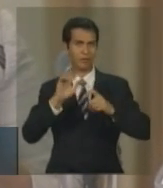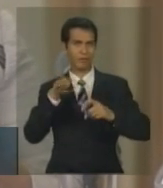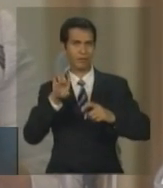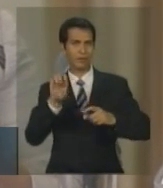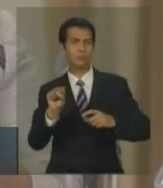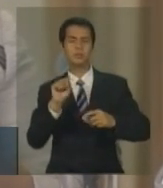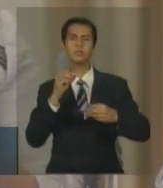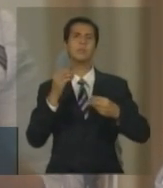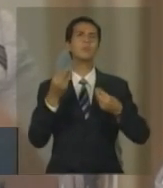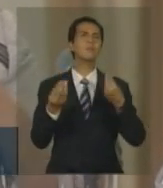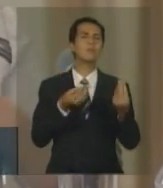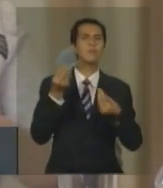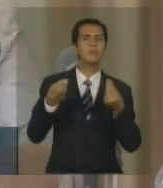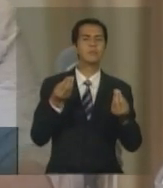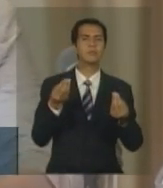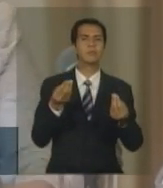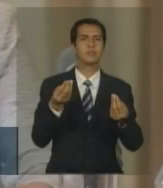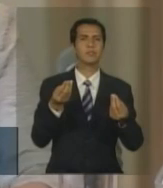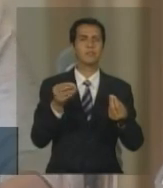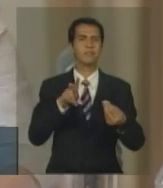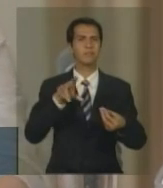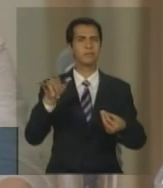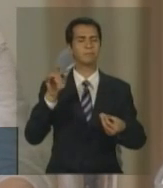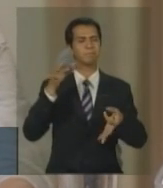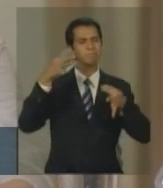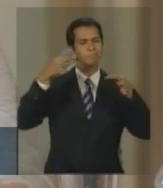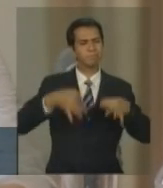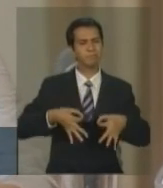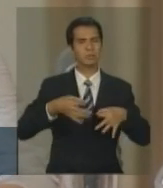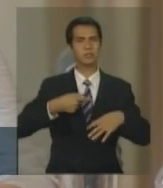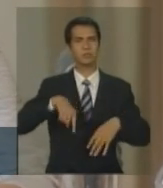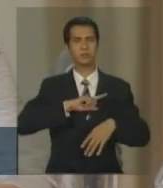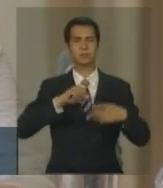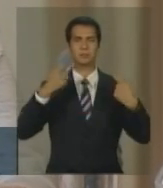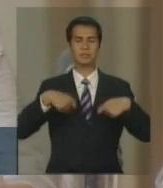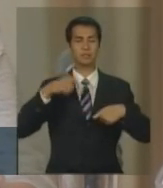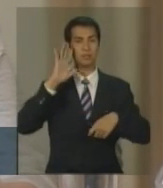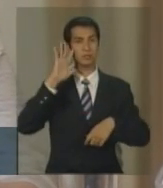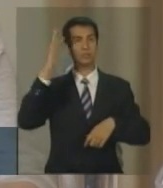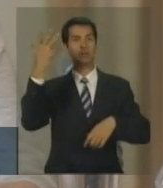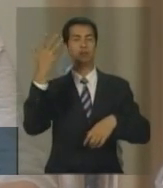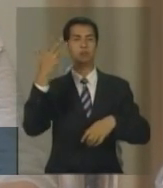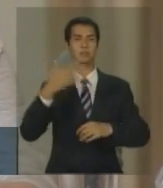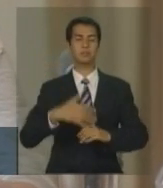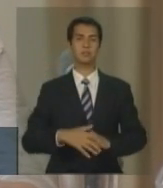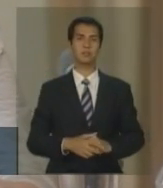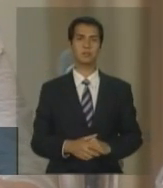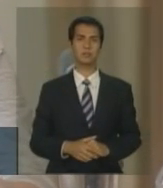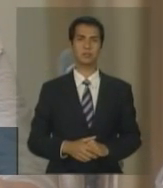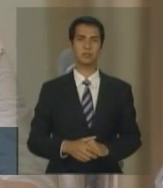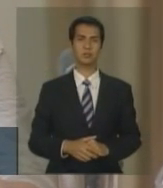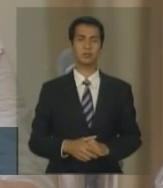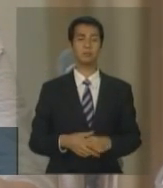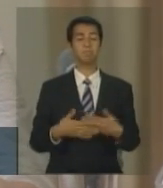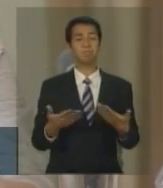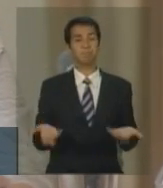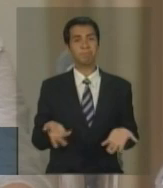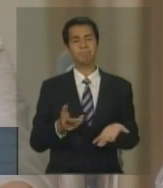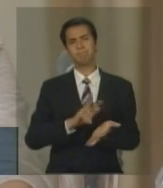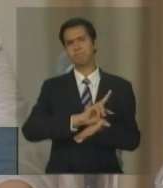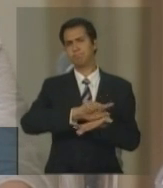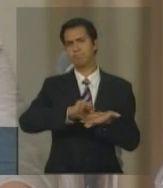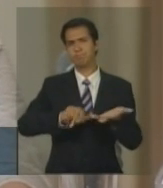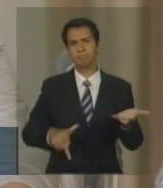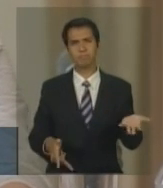as medidas prudenciais que devem ser tomadas nas esferas financeiras? Enfim,